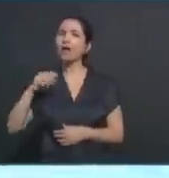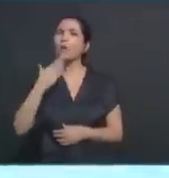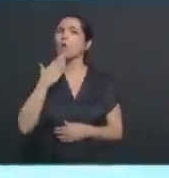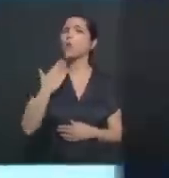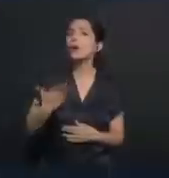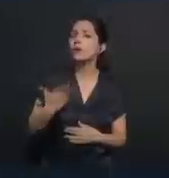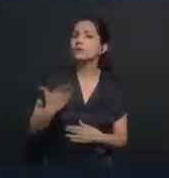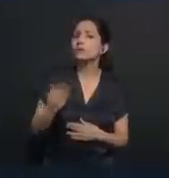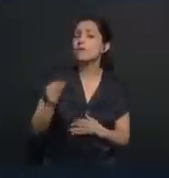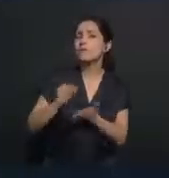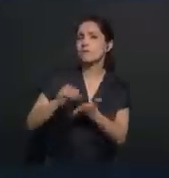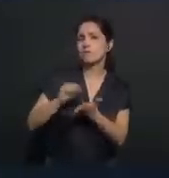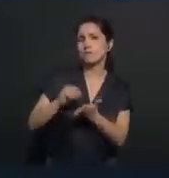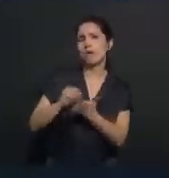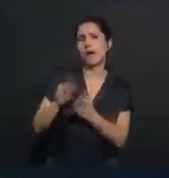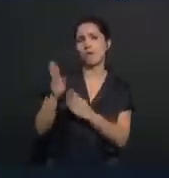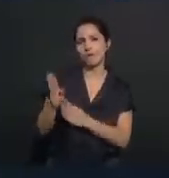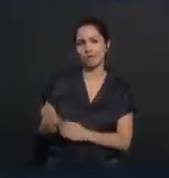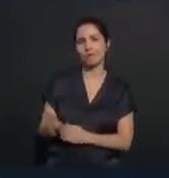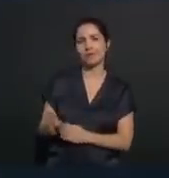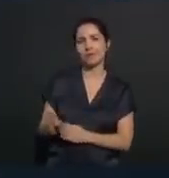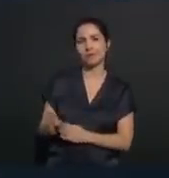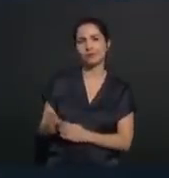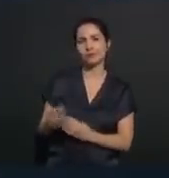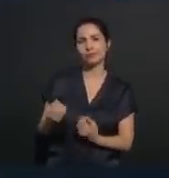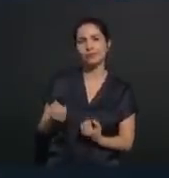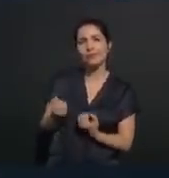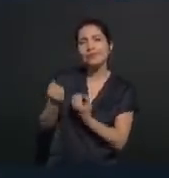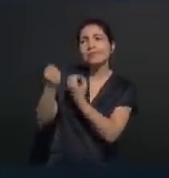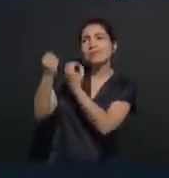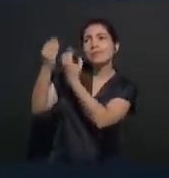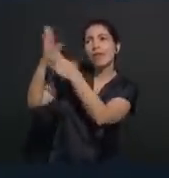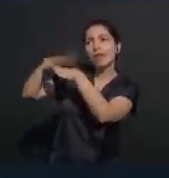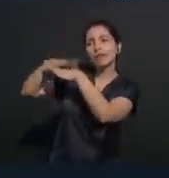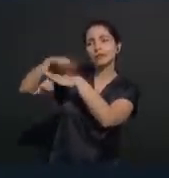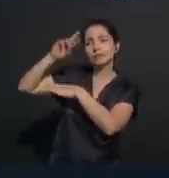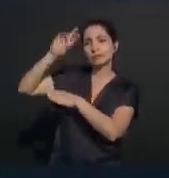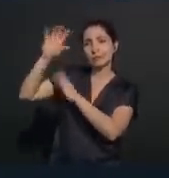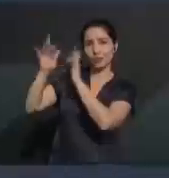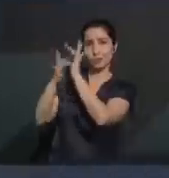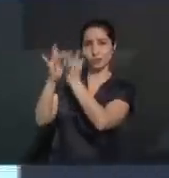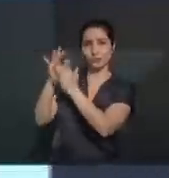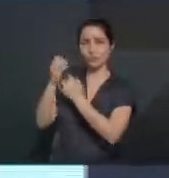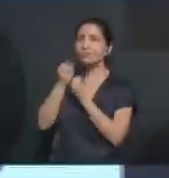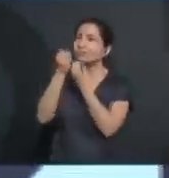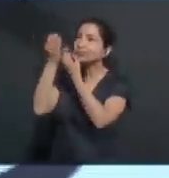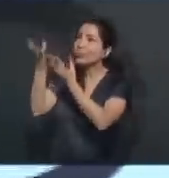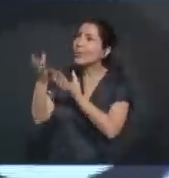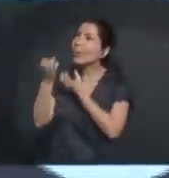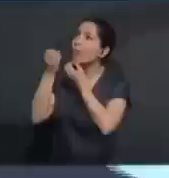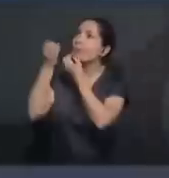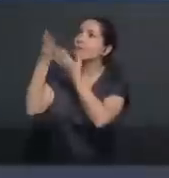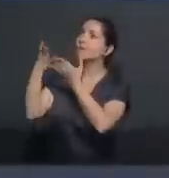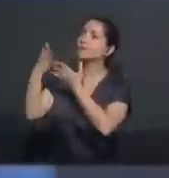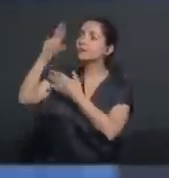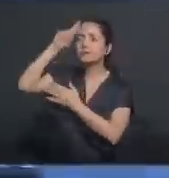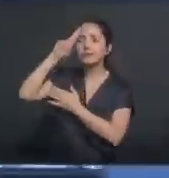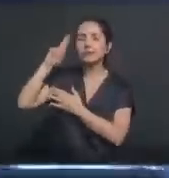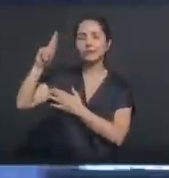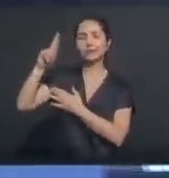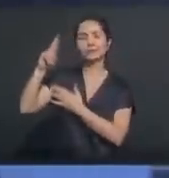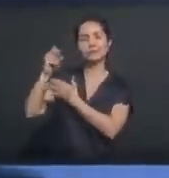que você colocasse isso diante de Jesus nesse momento. Que você falasse com Ele: Deus, me ajuda. Me